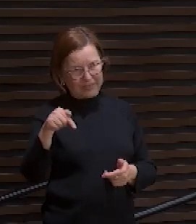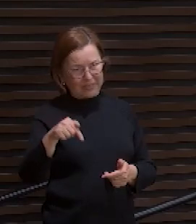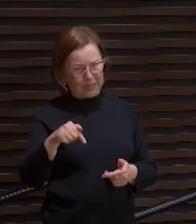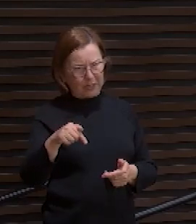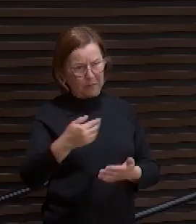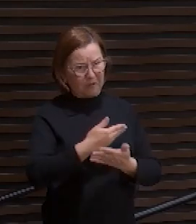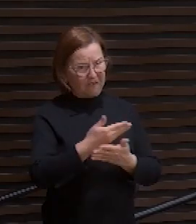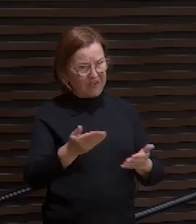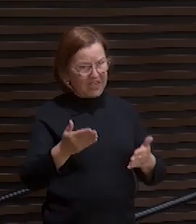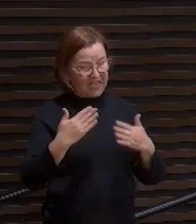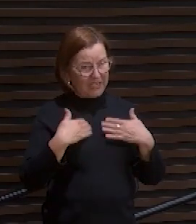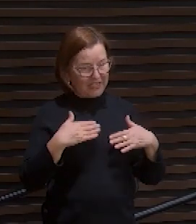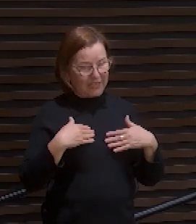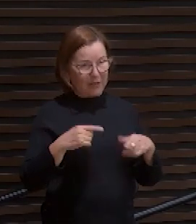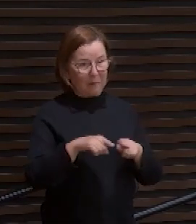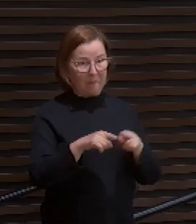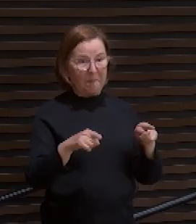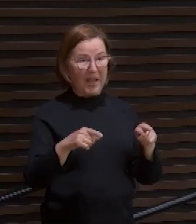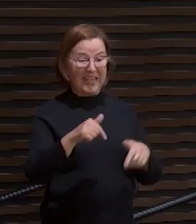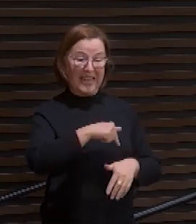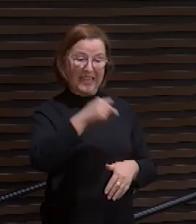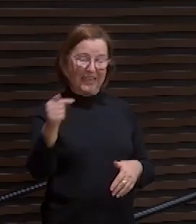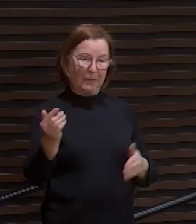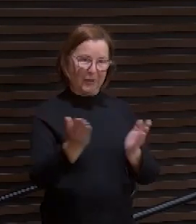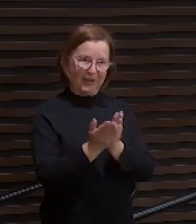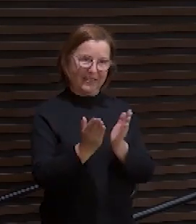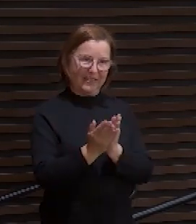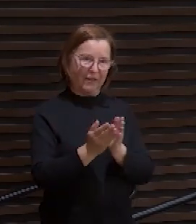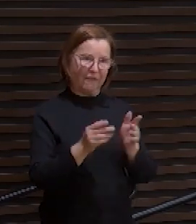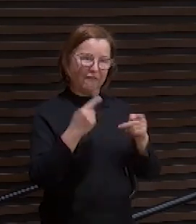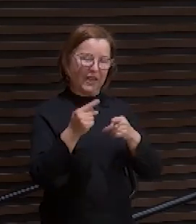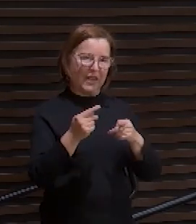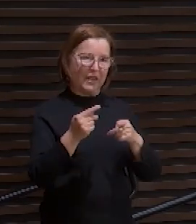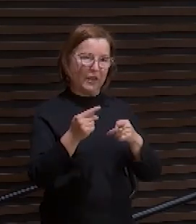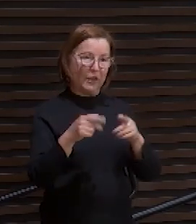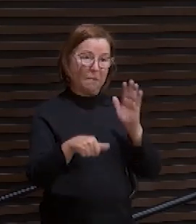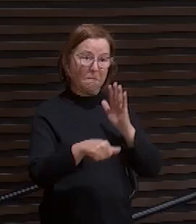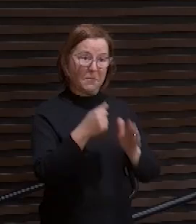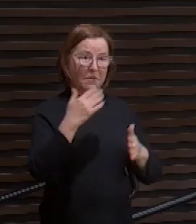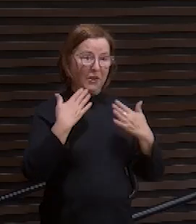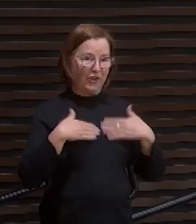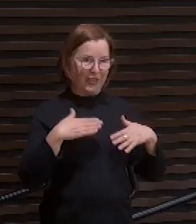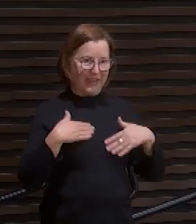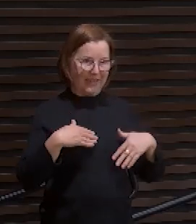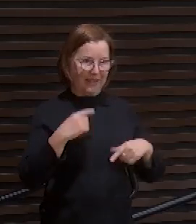A semana do cristianismo é descansa e depois você trabalha.